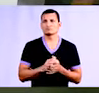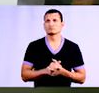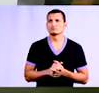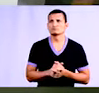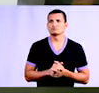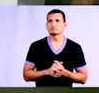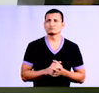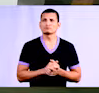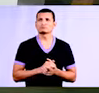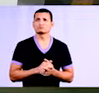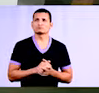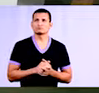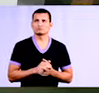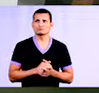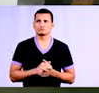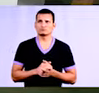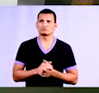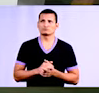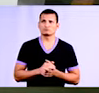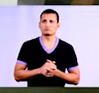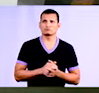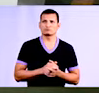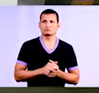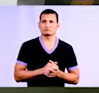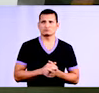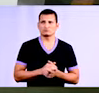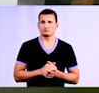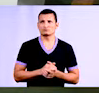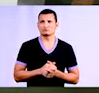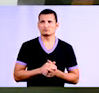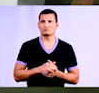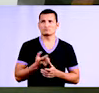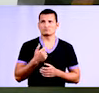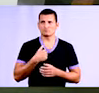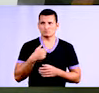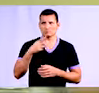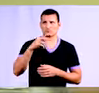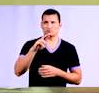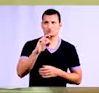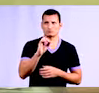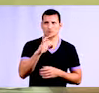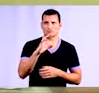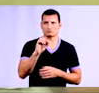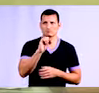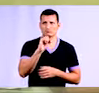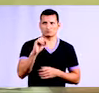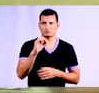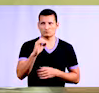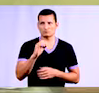o aluno pode entender mais facilmente da seguinte forma. Imagina que o meu processo, ele tem